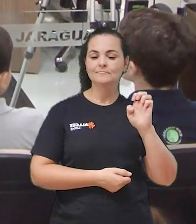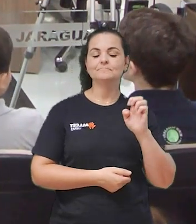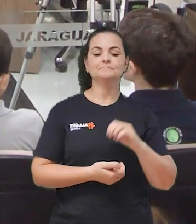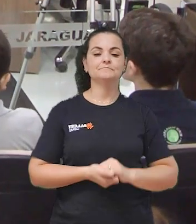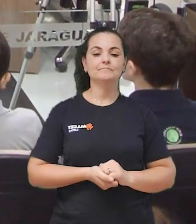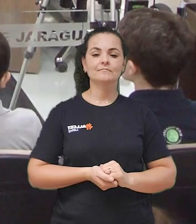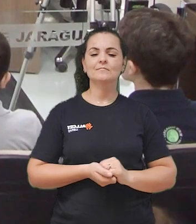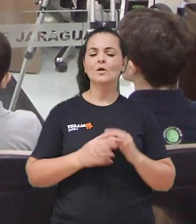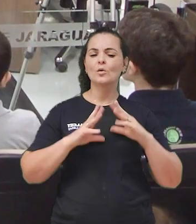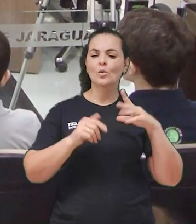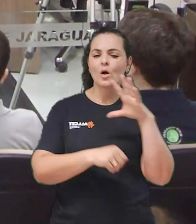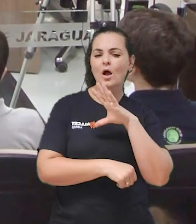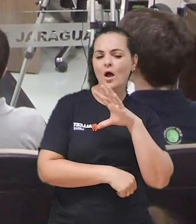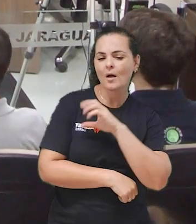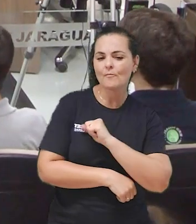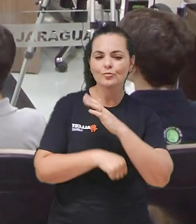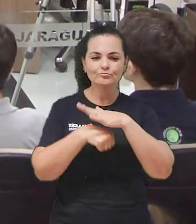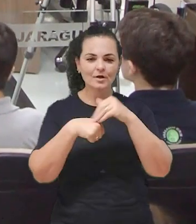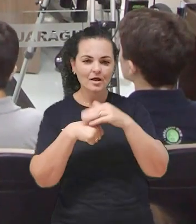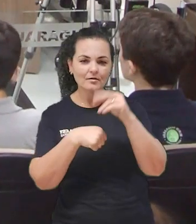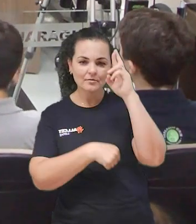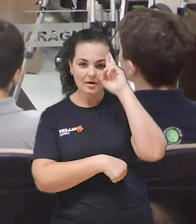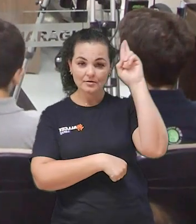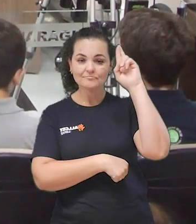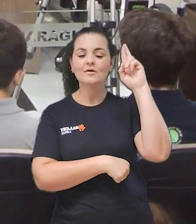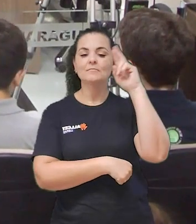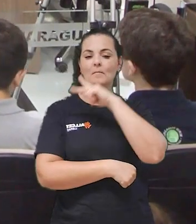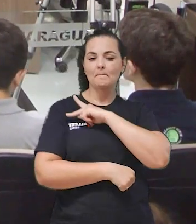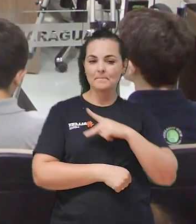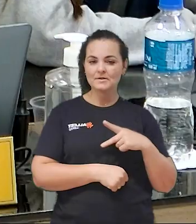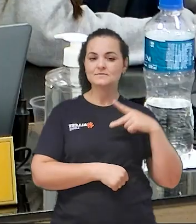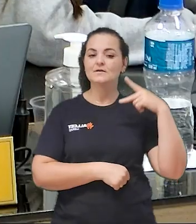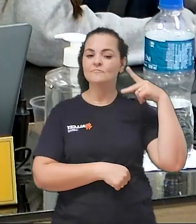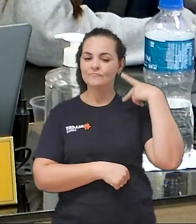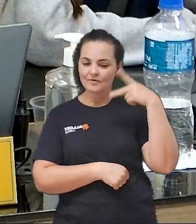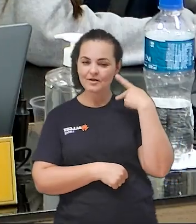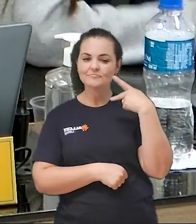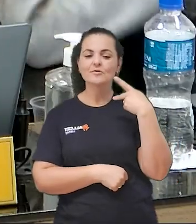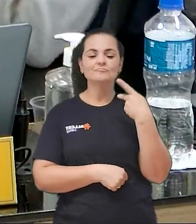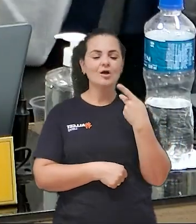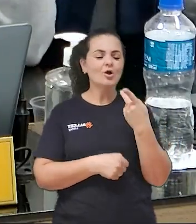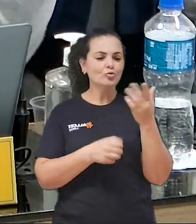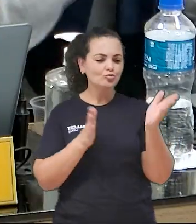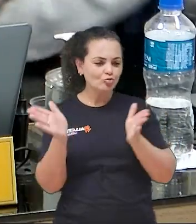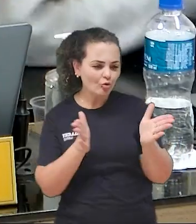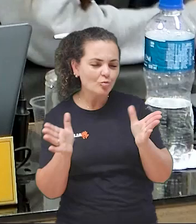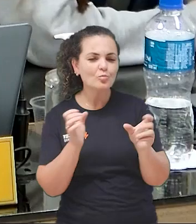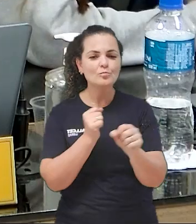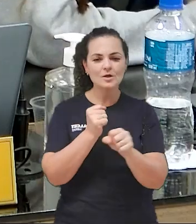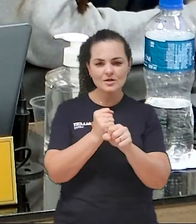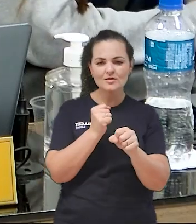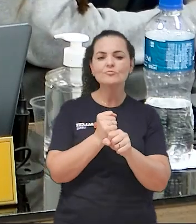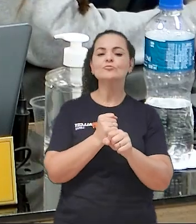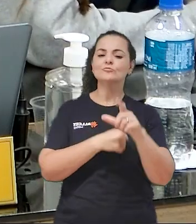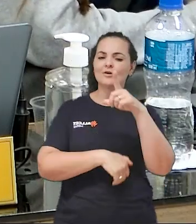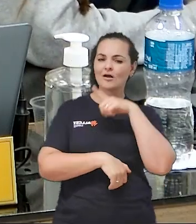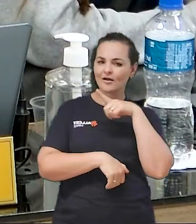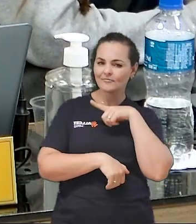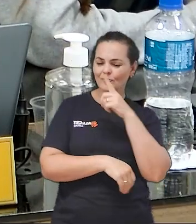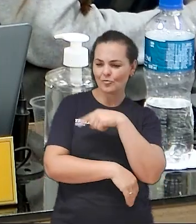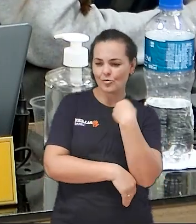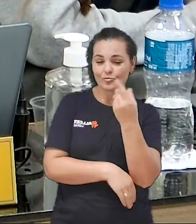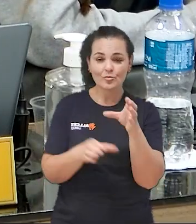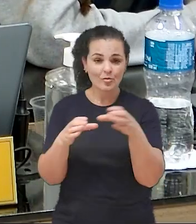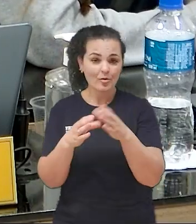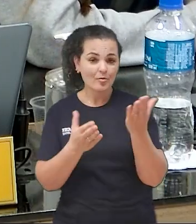Isabele é com todo o amor e carinho agradeço excelentíssimo Vereador por todo o seu desempenho ao longo do ano com todos